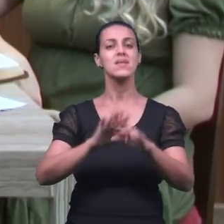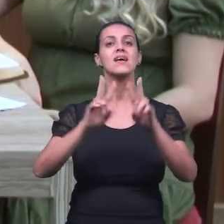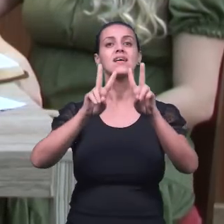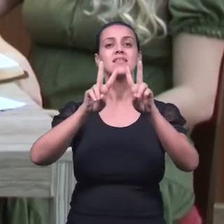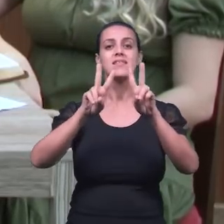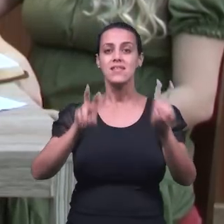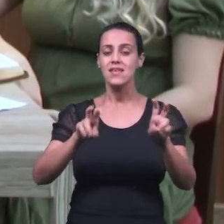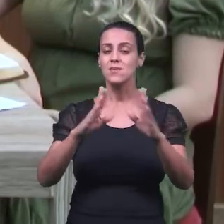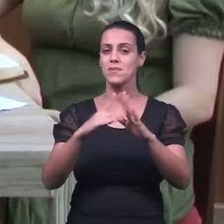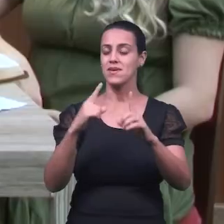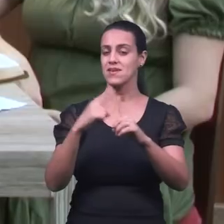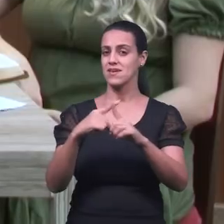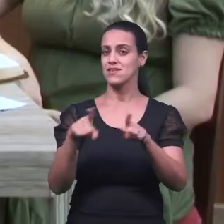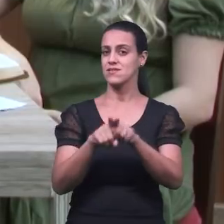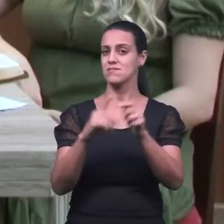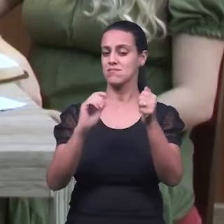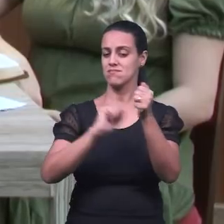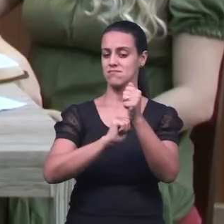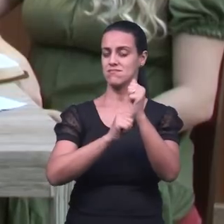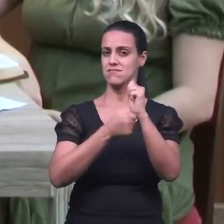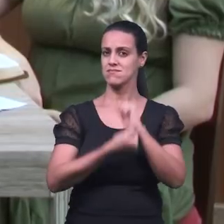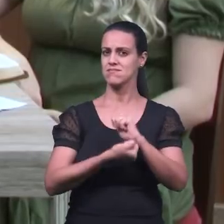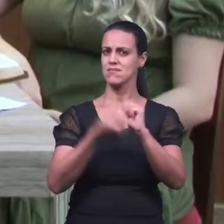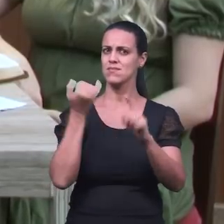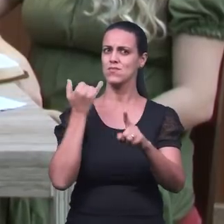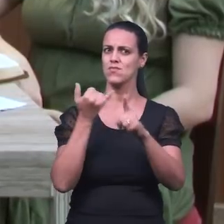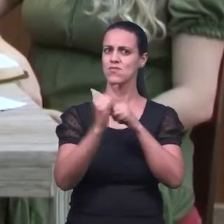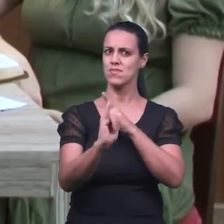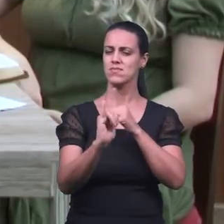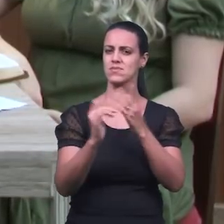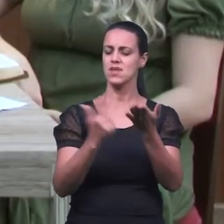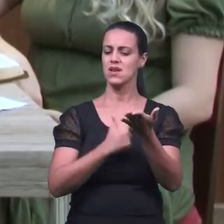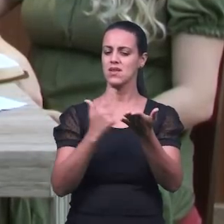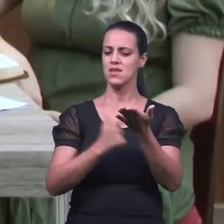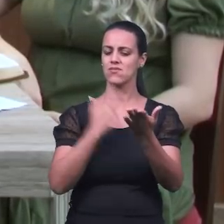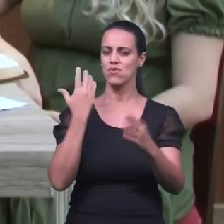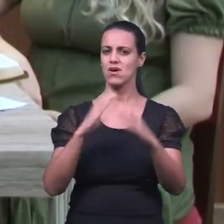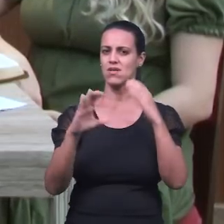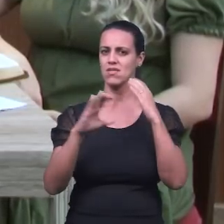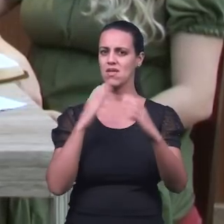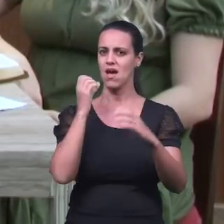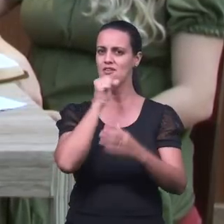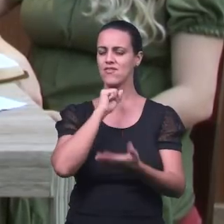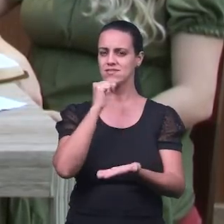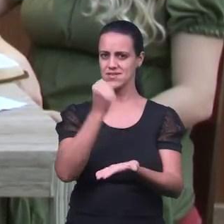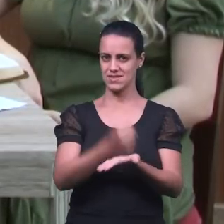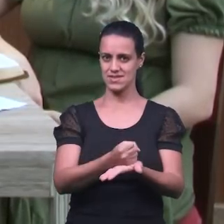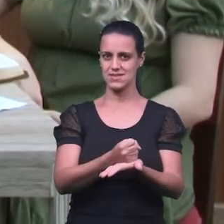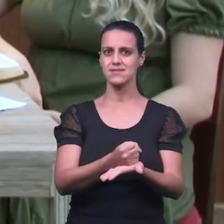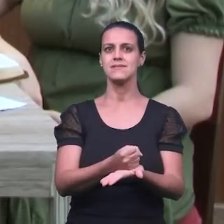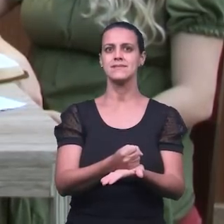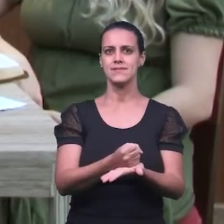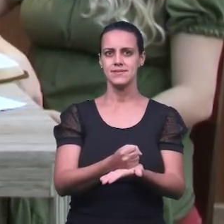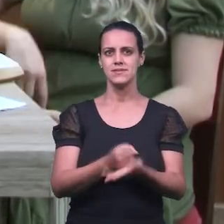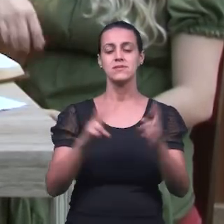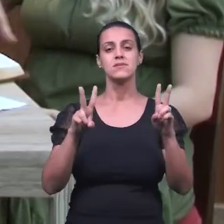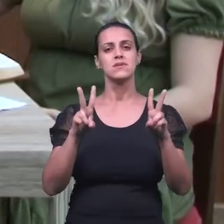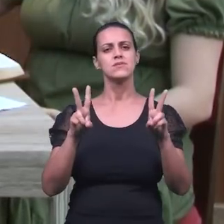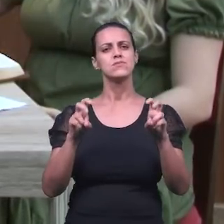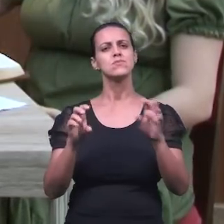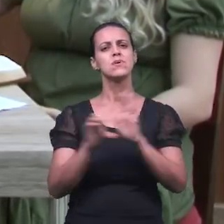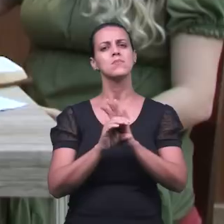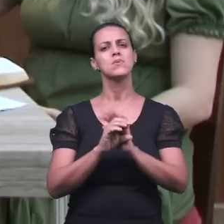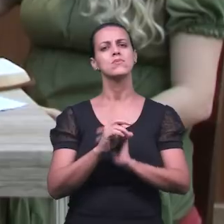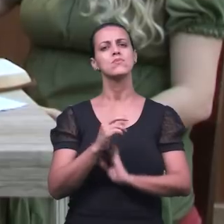é a Igreja e seus mistérios, profetizados no livro de Cantares, no Velho Testamento. O assunto nesse